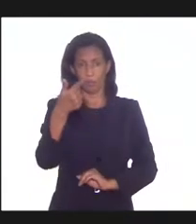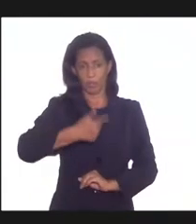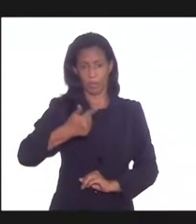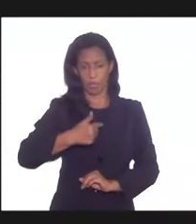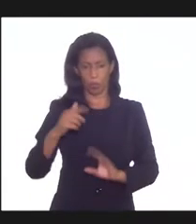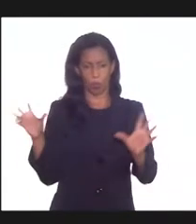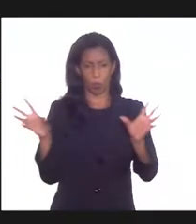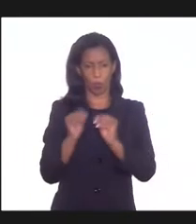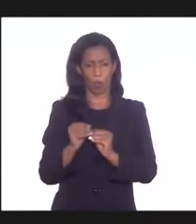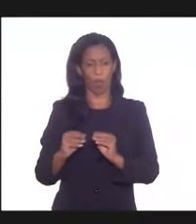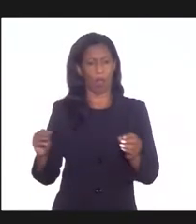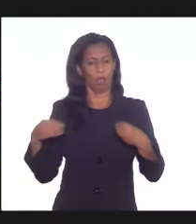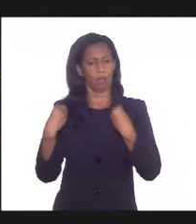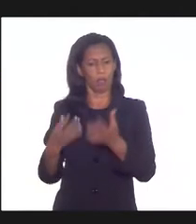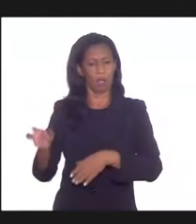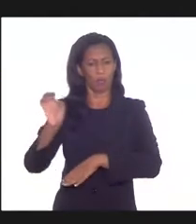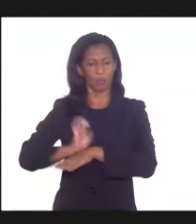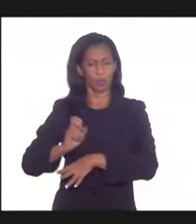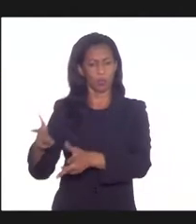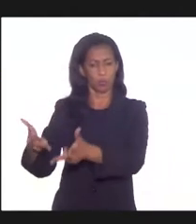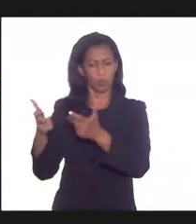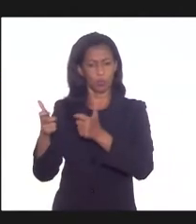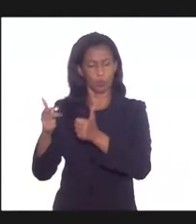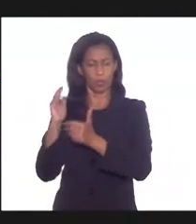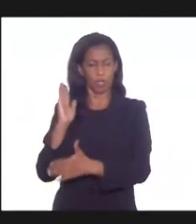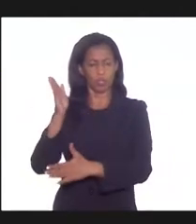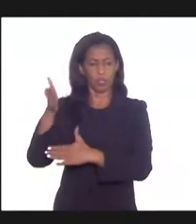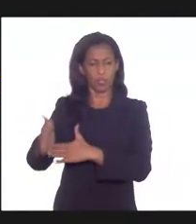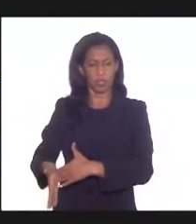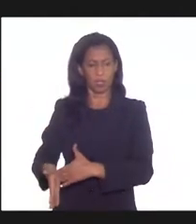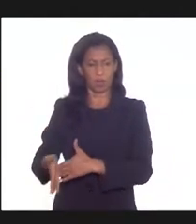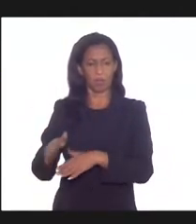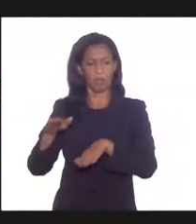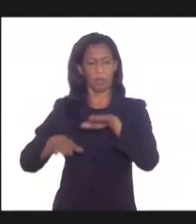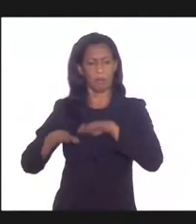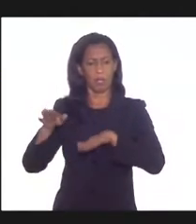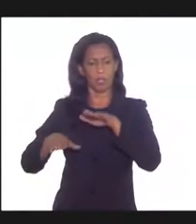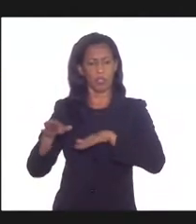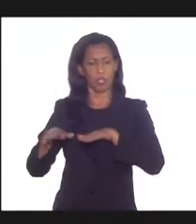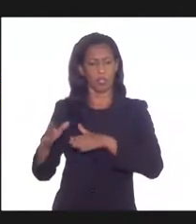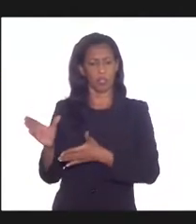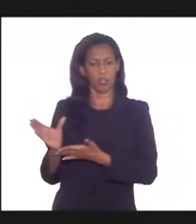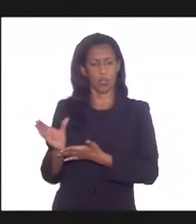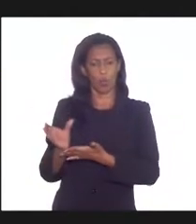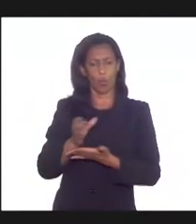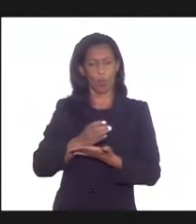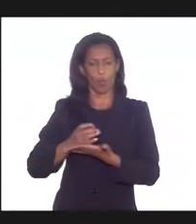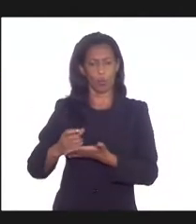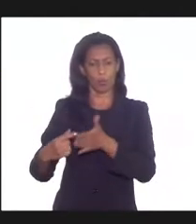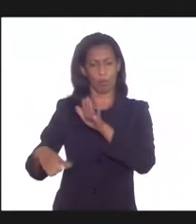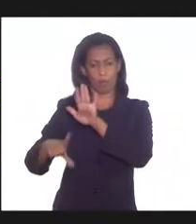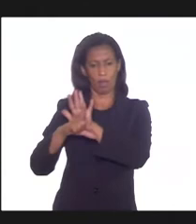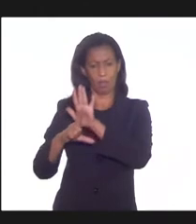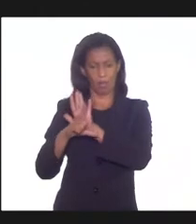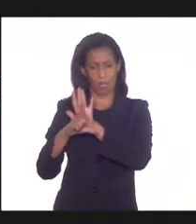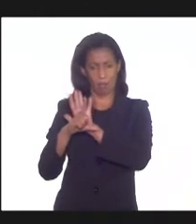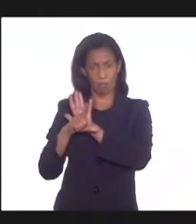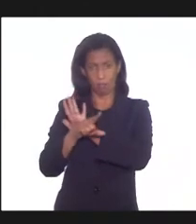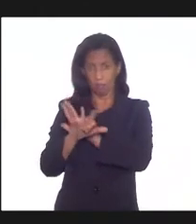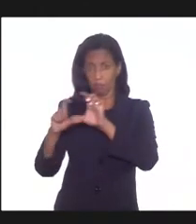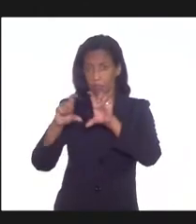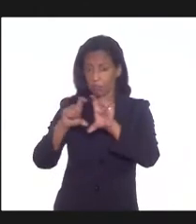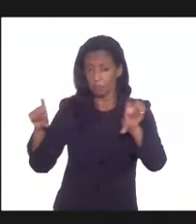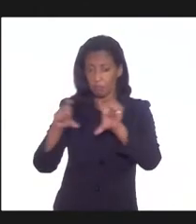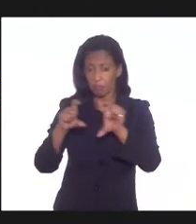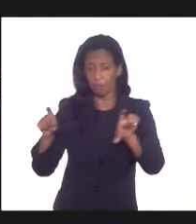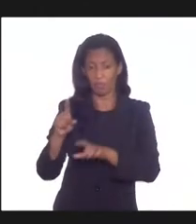define: cabe aos Estados explorar diretamente, mediante concessão, os serviços de gás canalizados, na forma da lei. Esse é o detalhe. Vedada